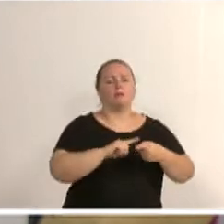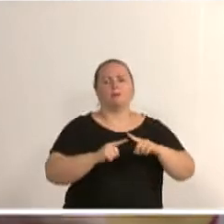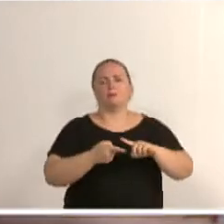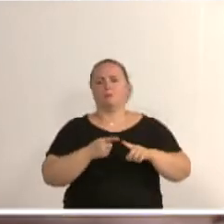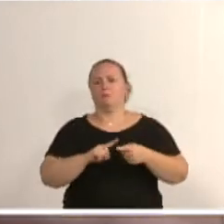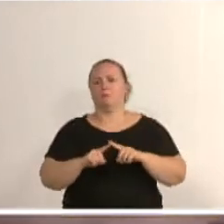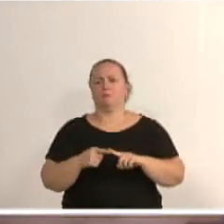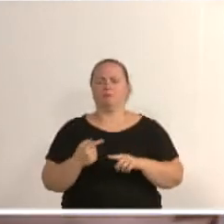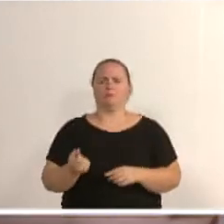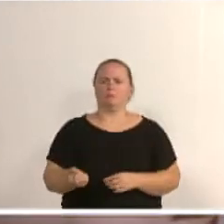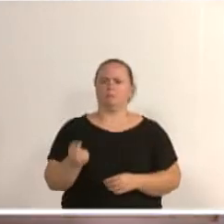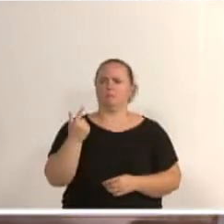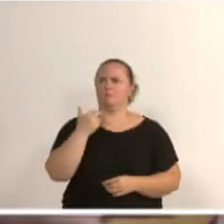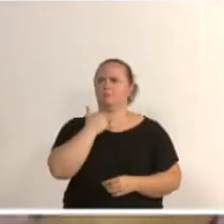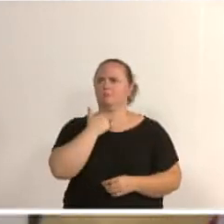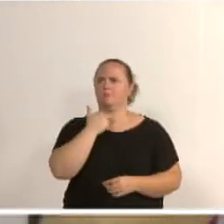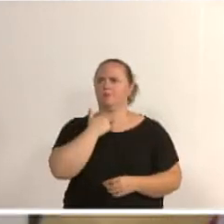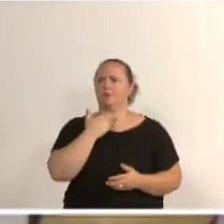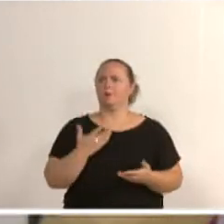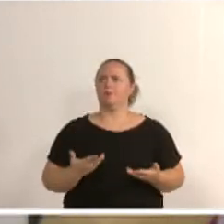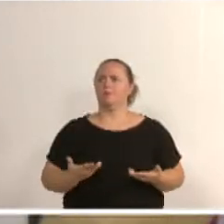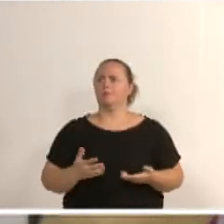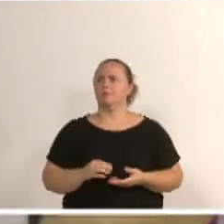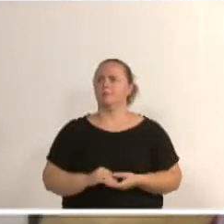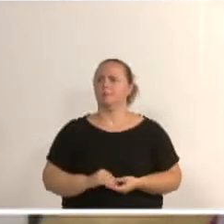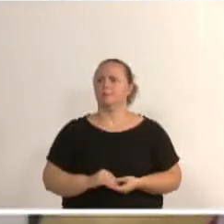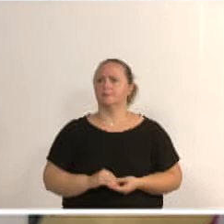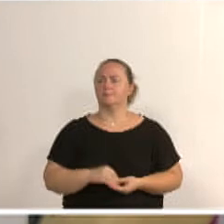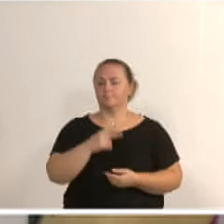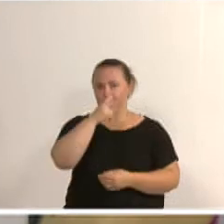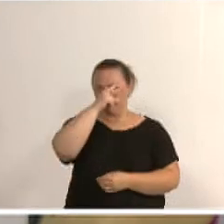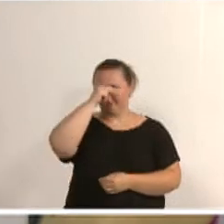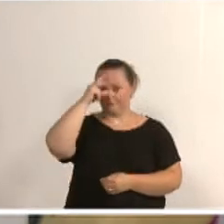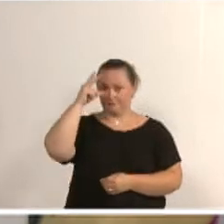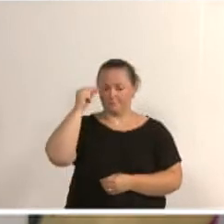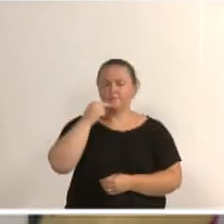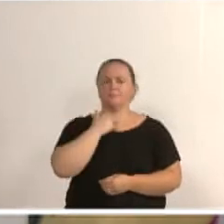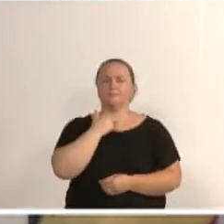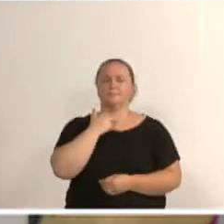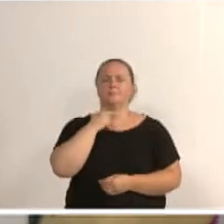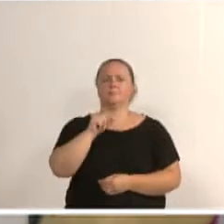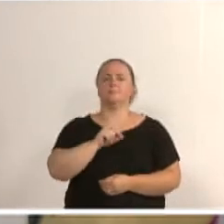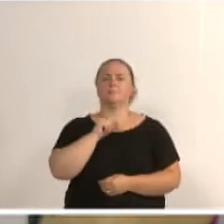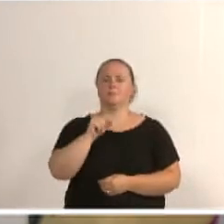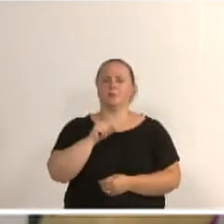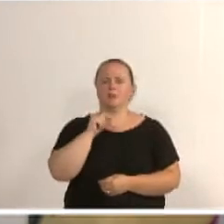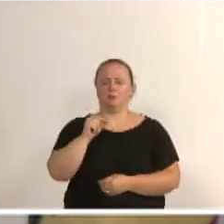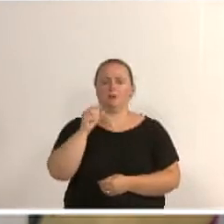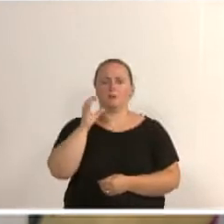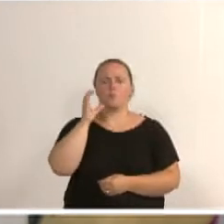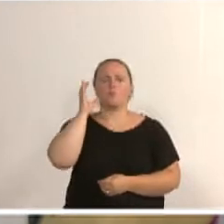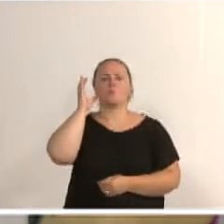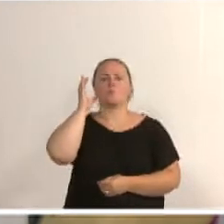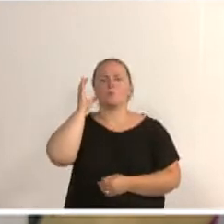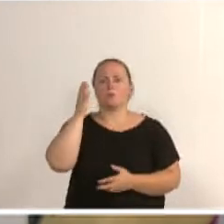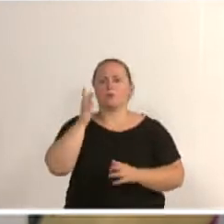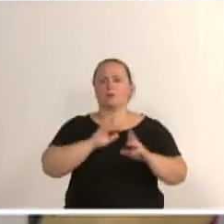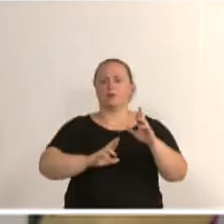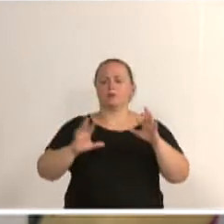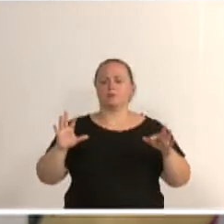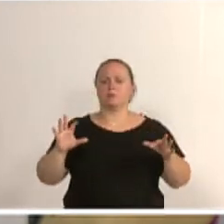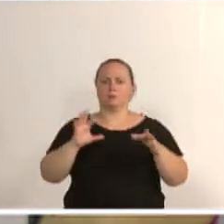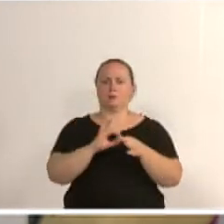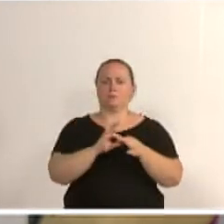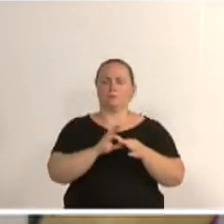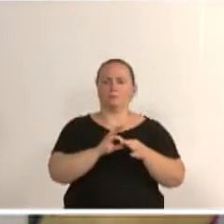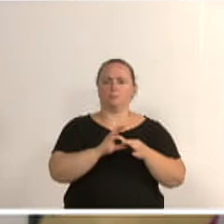Que coisa absurda, né? A prefeitura não pode mais se omitir na relação entre o